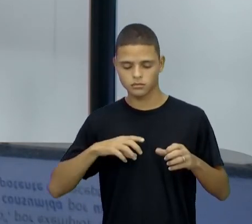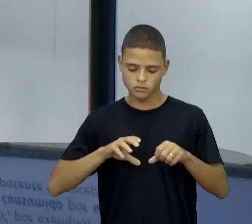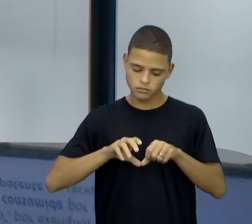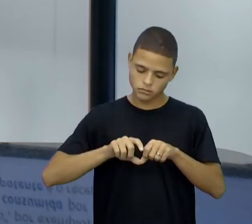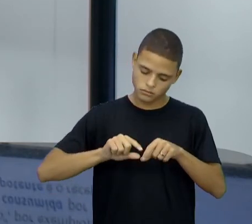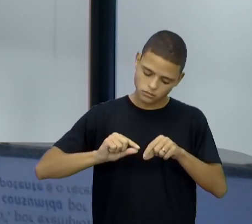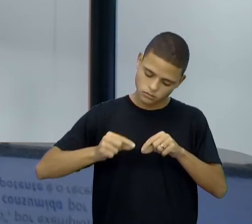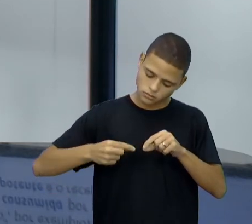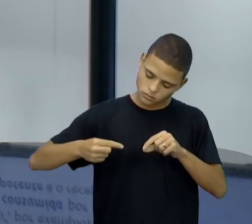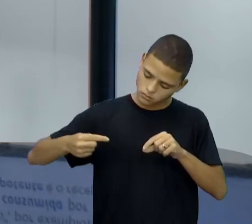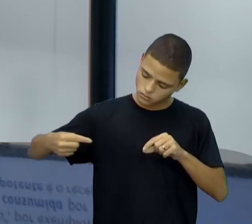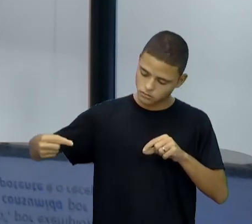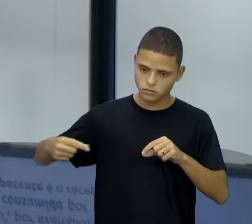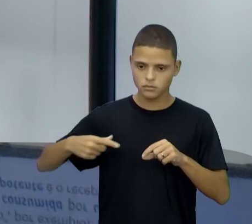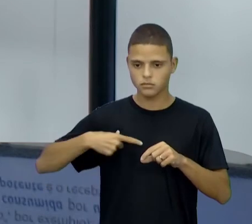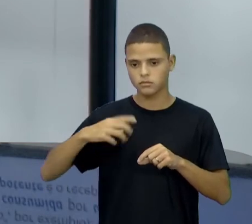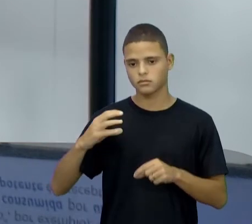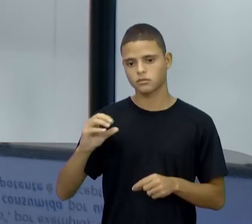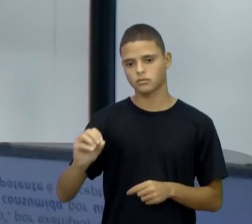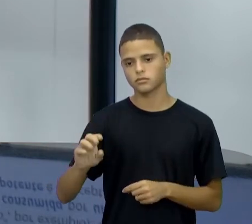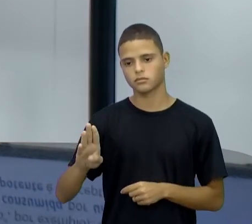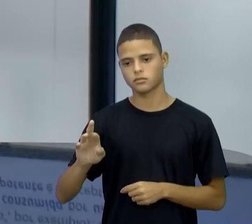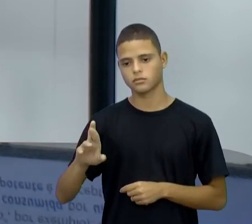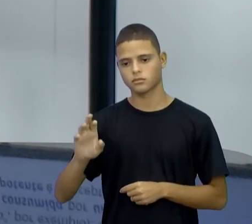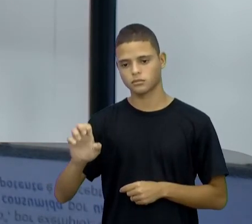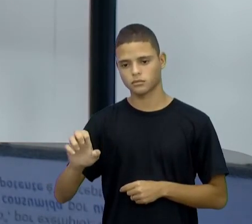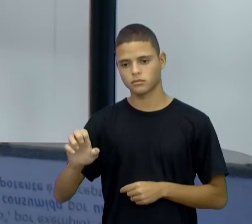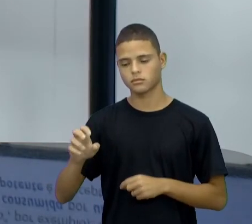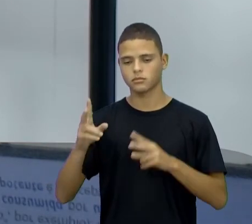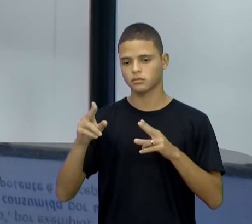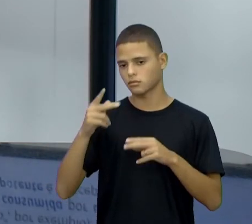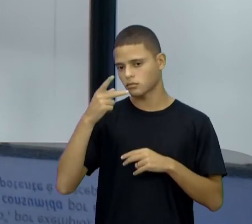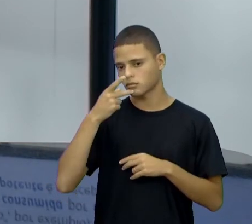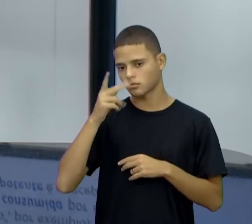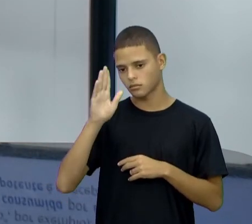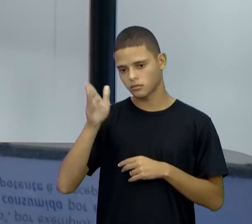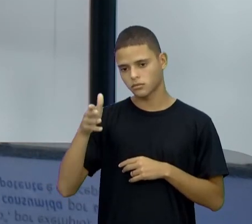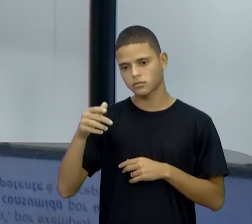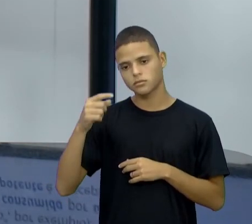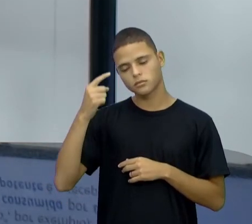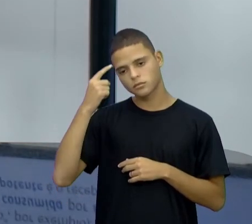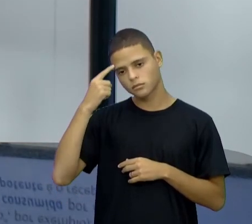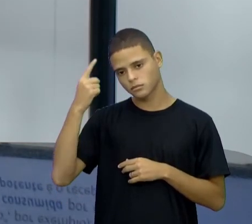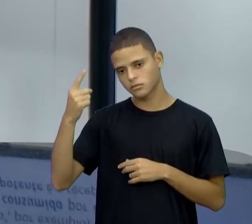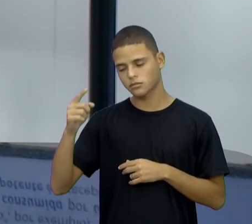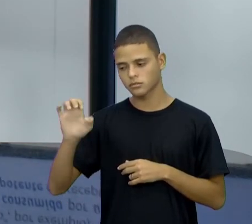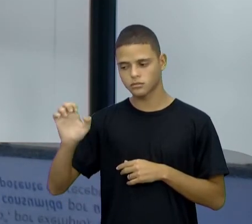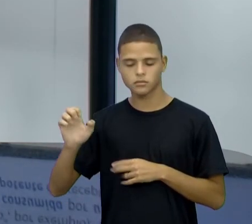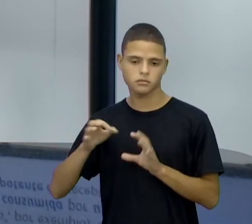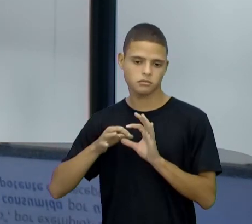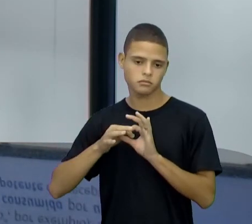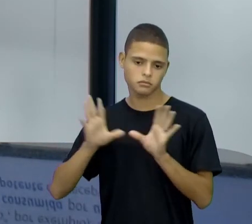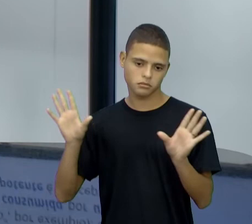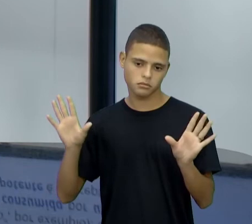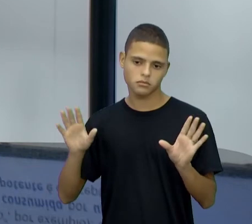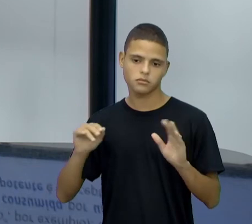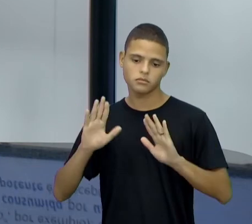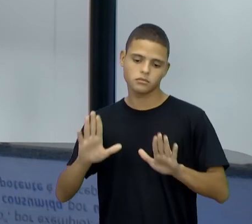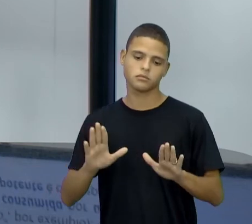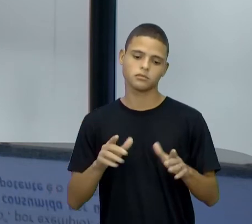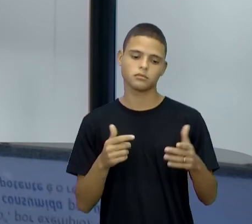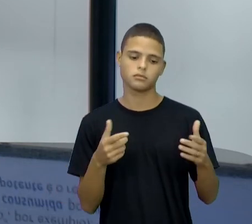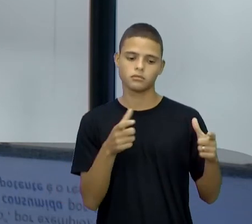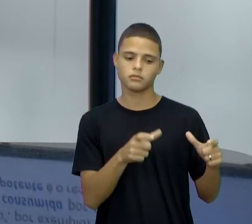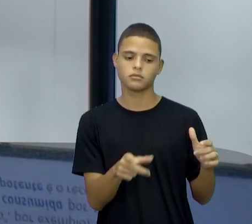borracha, tem o cobre, porque o cobre é igual aquilo que eu falei, tem os elétrons livres, doido para caminhar, mas ele não tem para onde